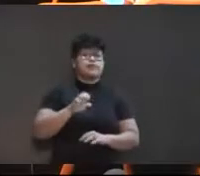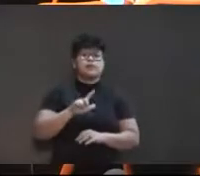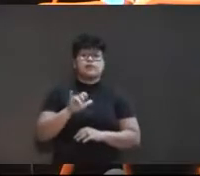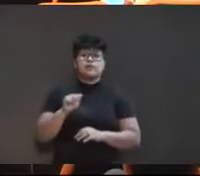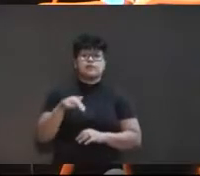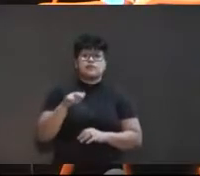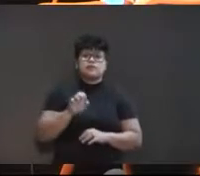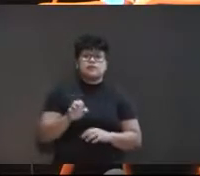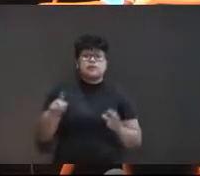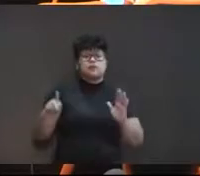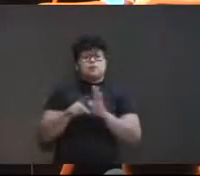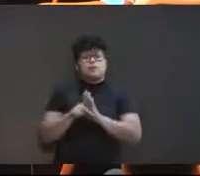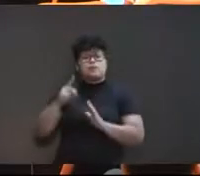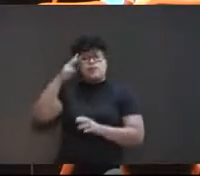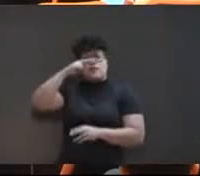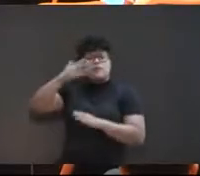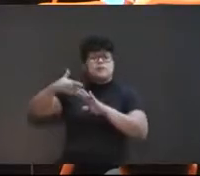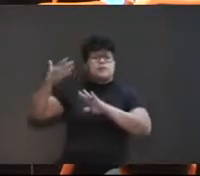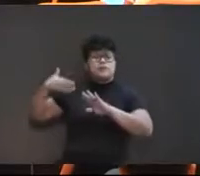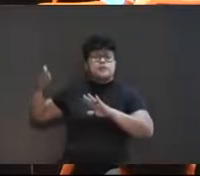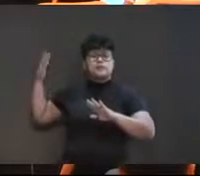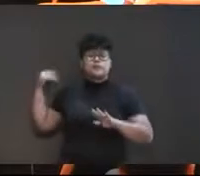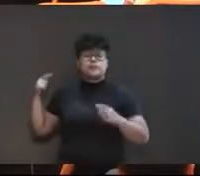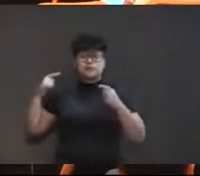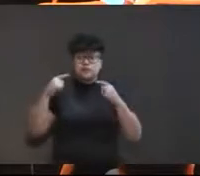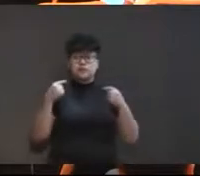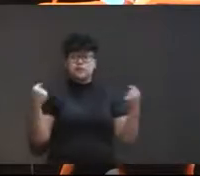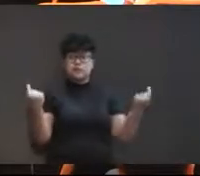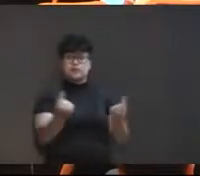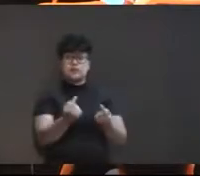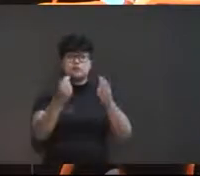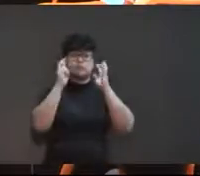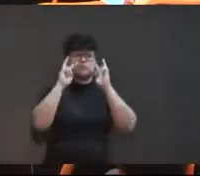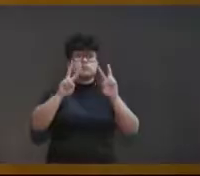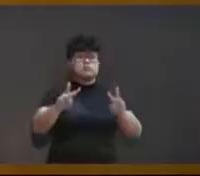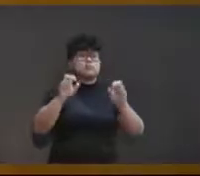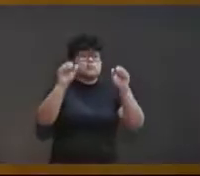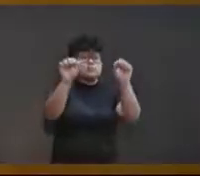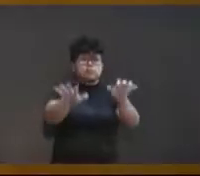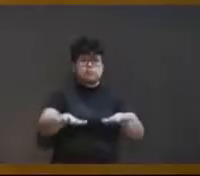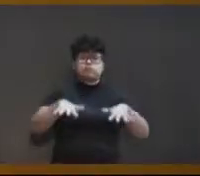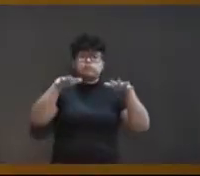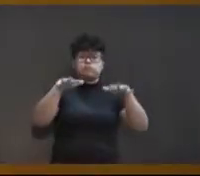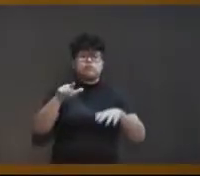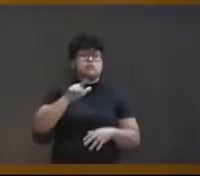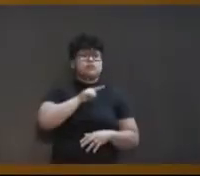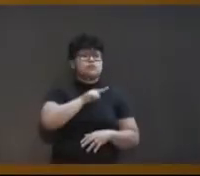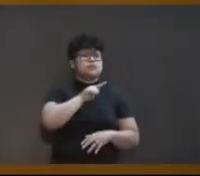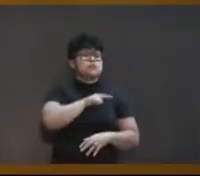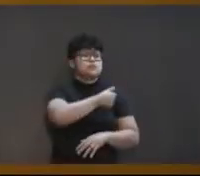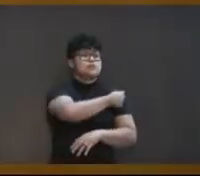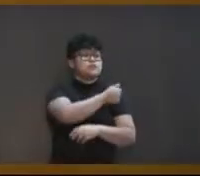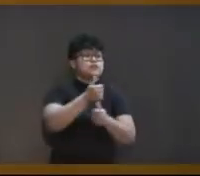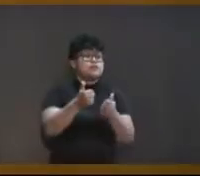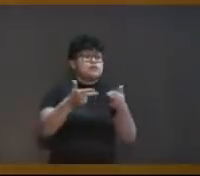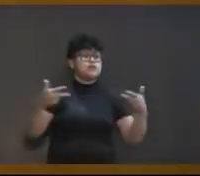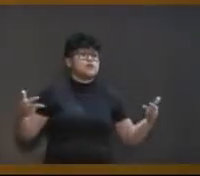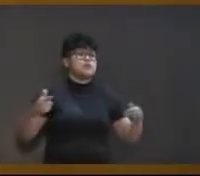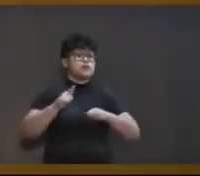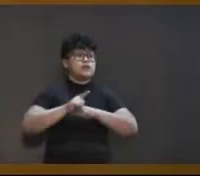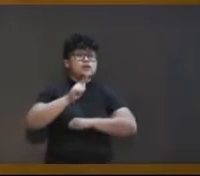é recordando né que nós olharmos a plateia Nós estamos vendo muitos alunos da graduação